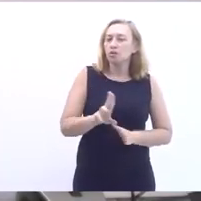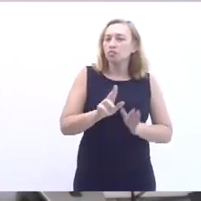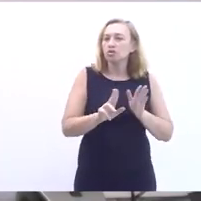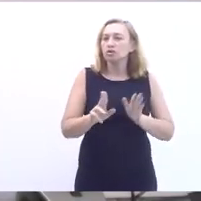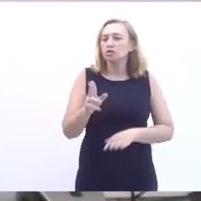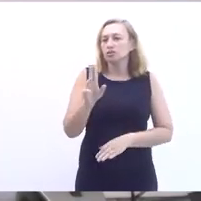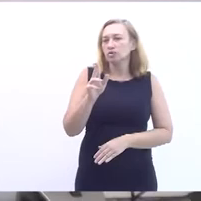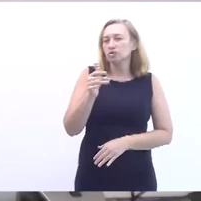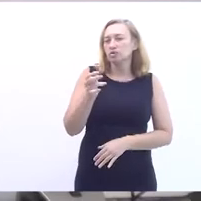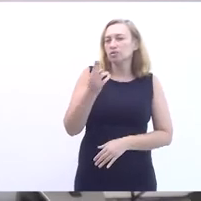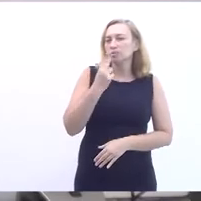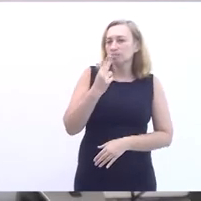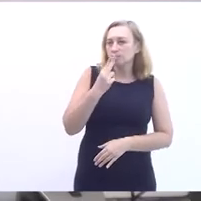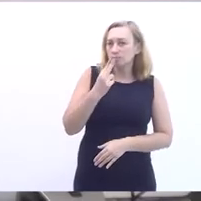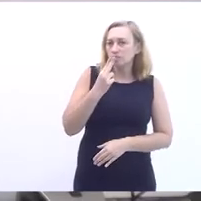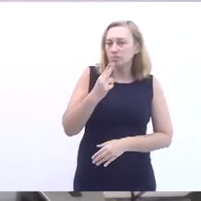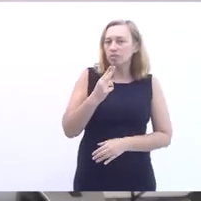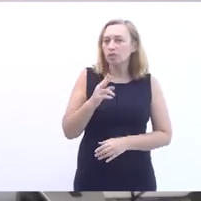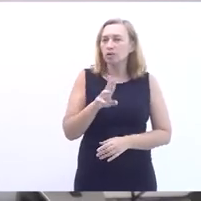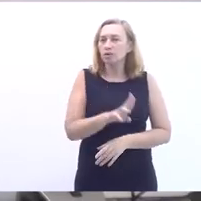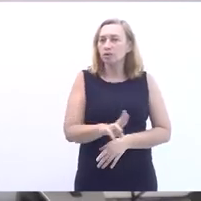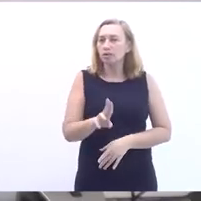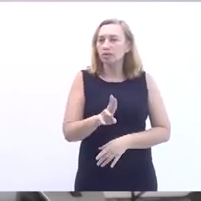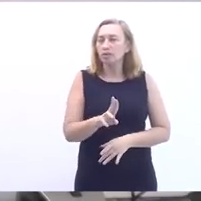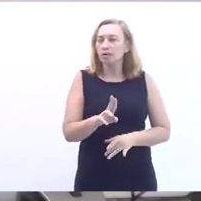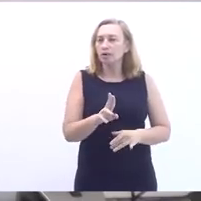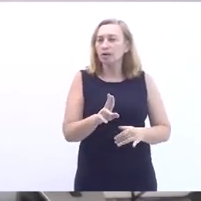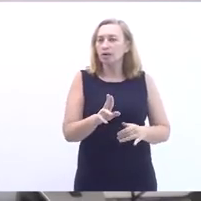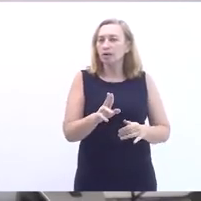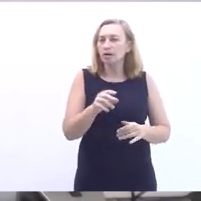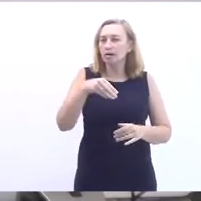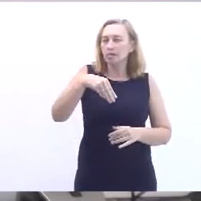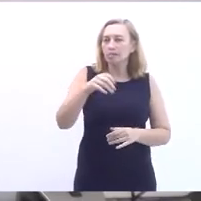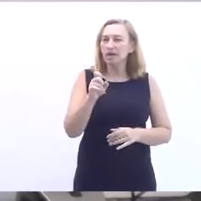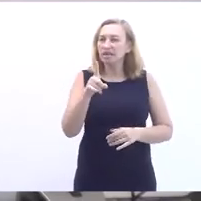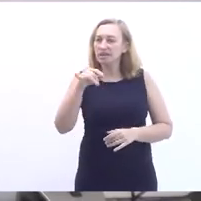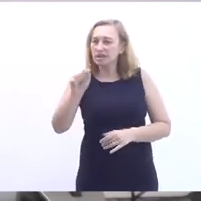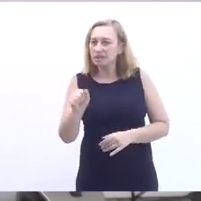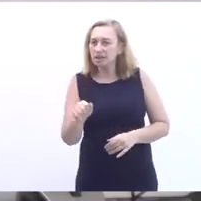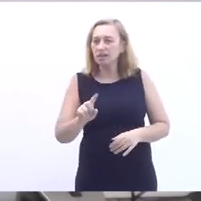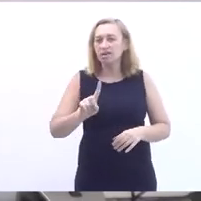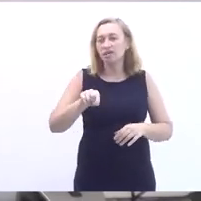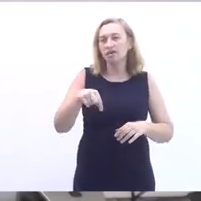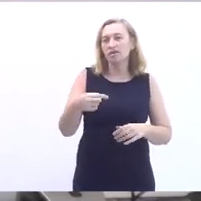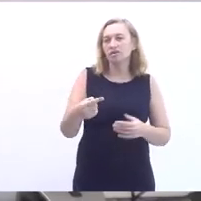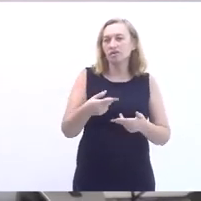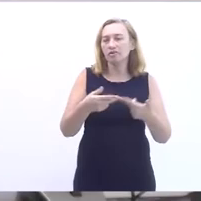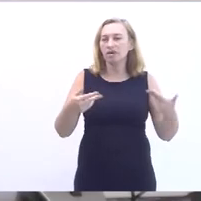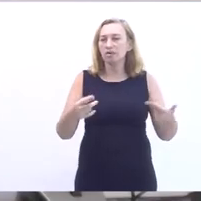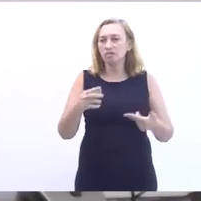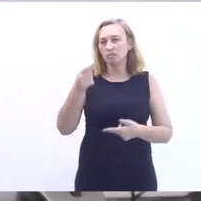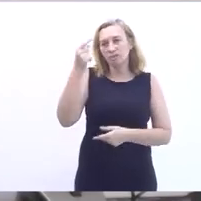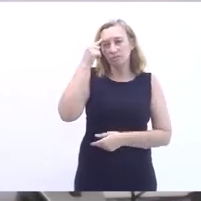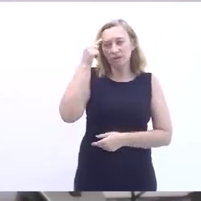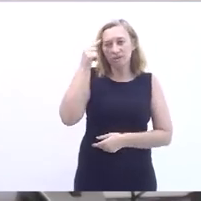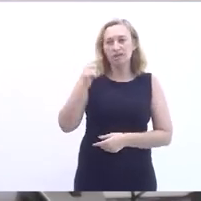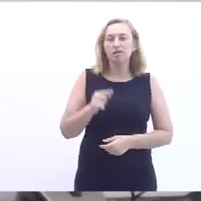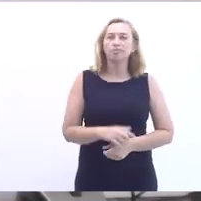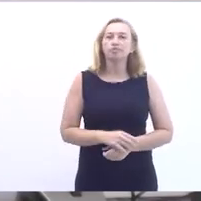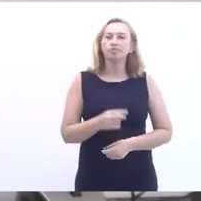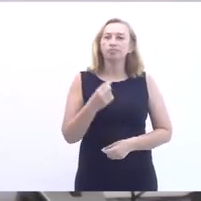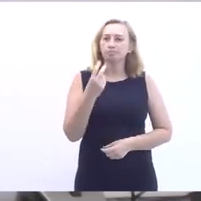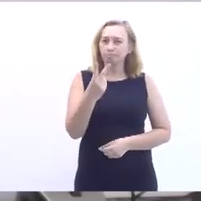na judicialização mas ainda a pensar e é que eu queria colocar dois